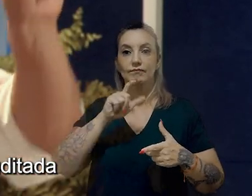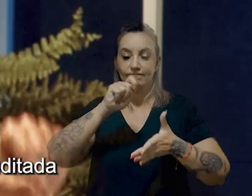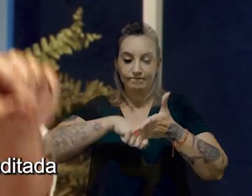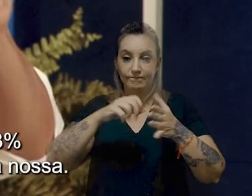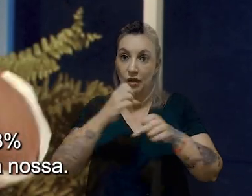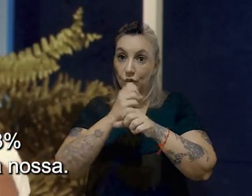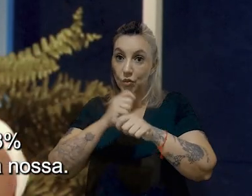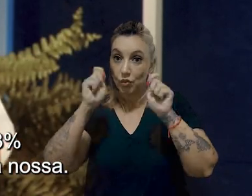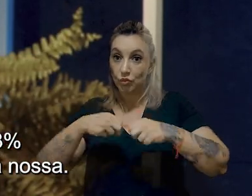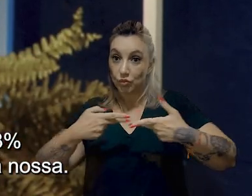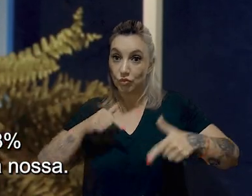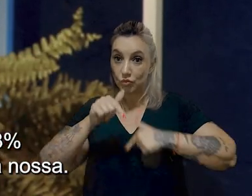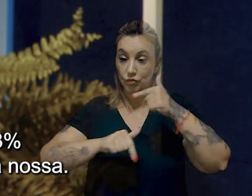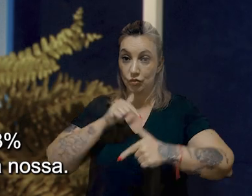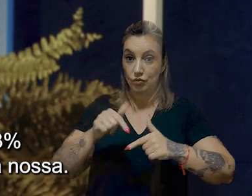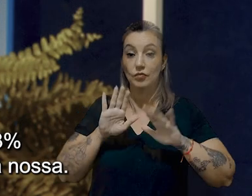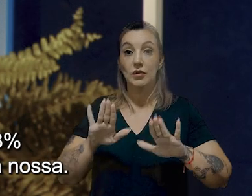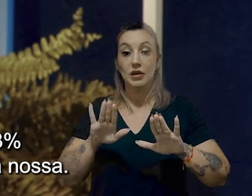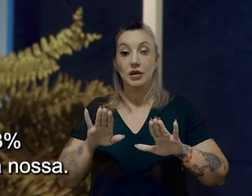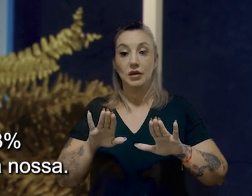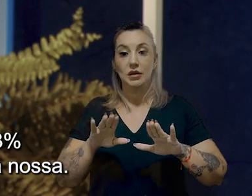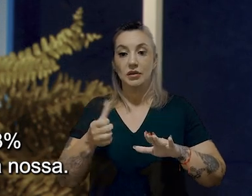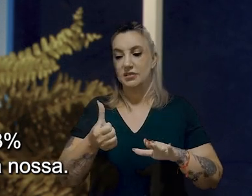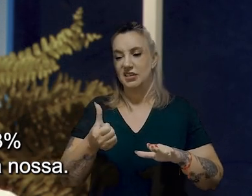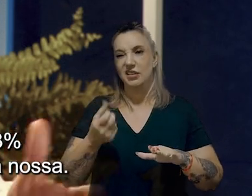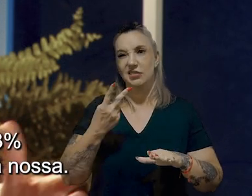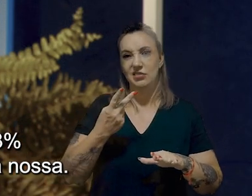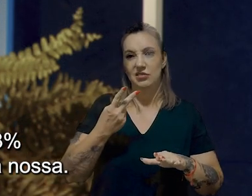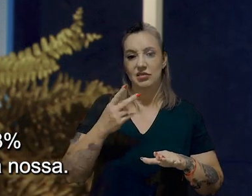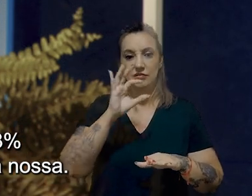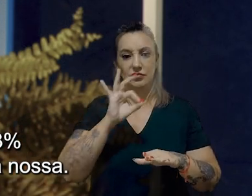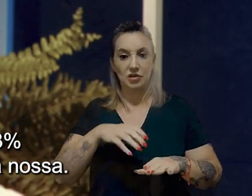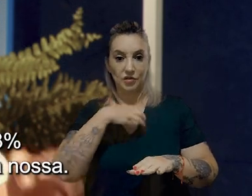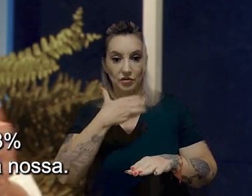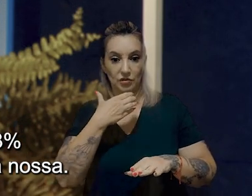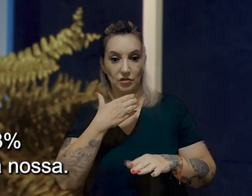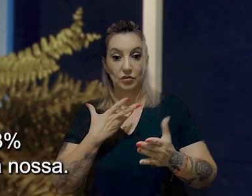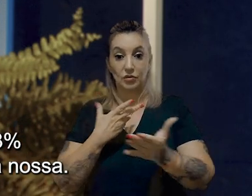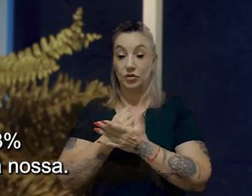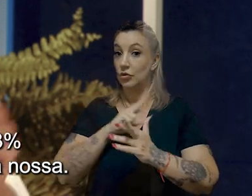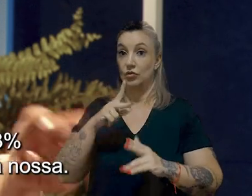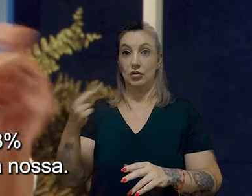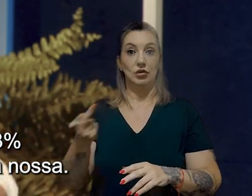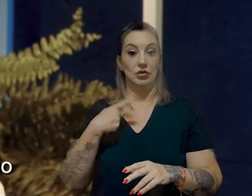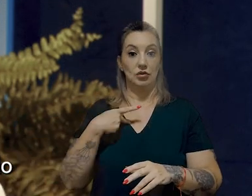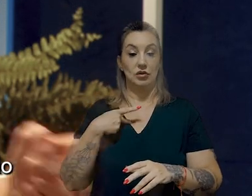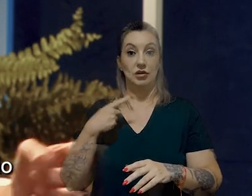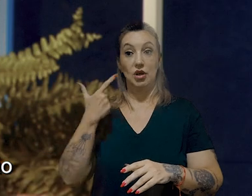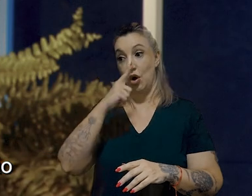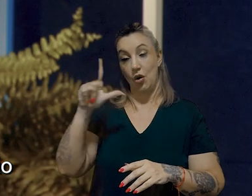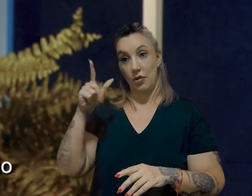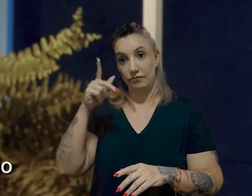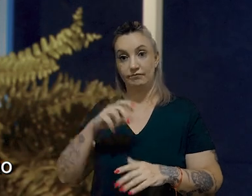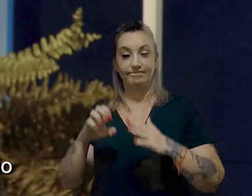consegue auditar dar condições e trabalhar mas 60 62 63% da fruta que nós compramos não é fruta Nossa é fruta de